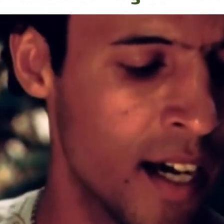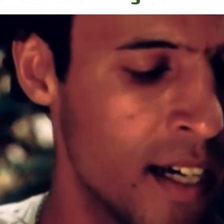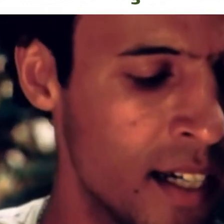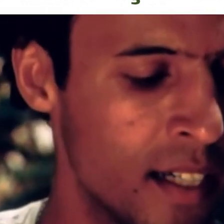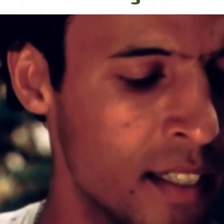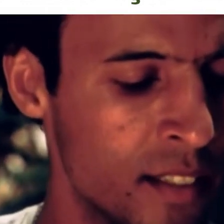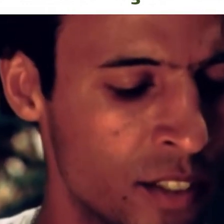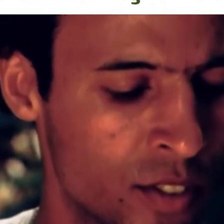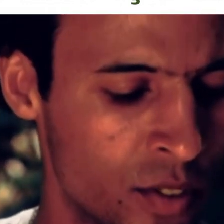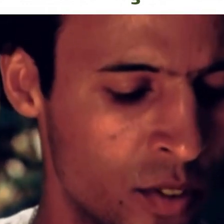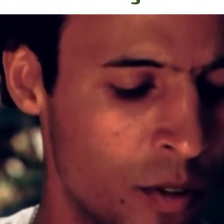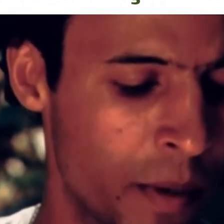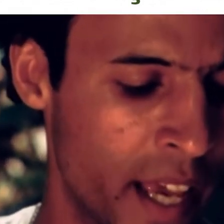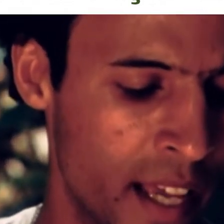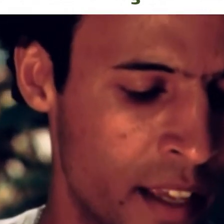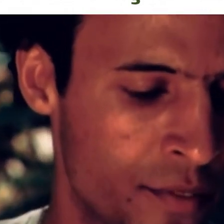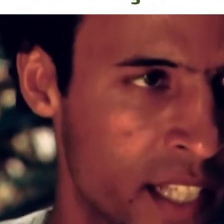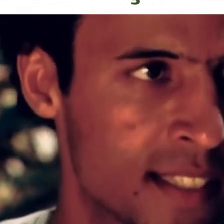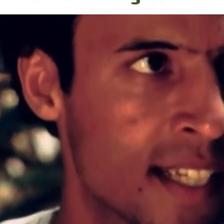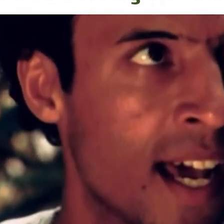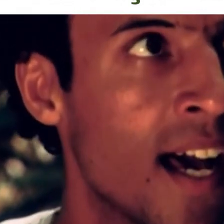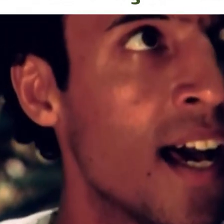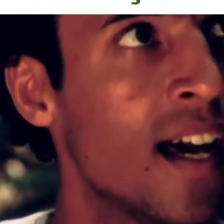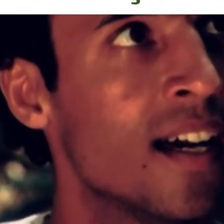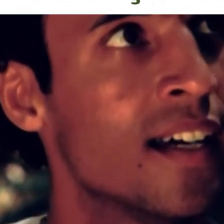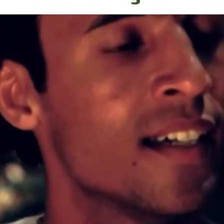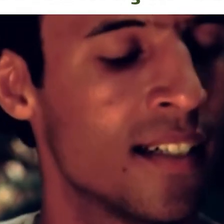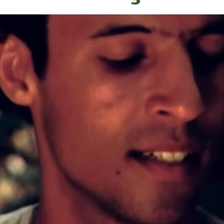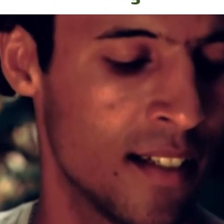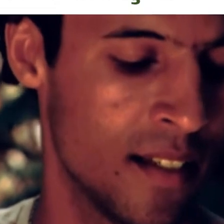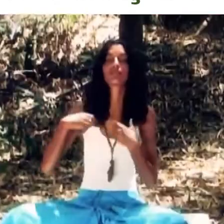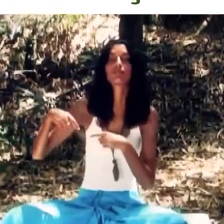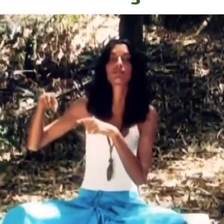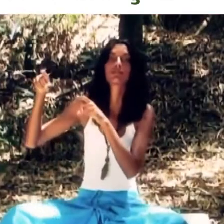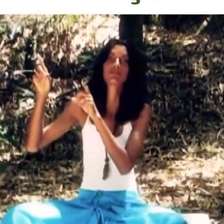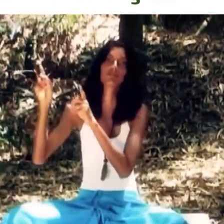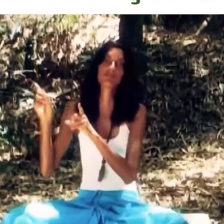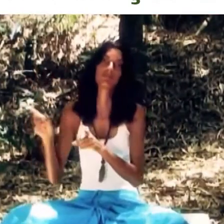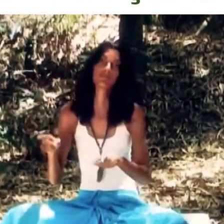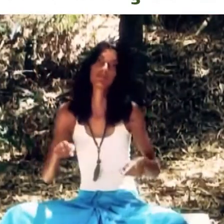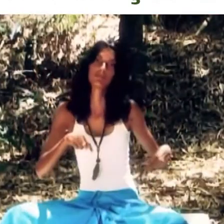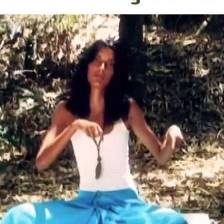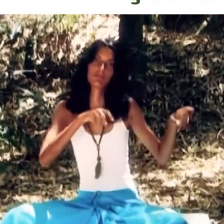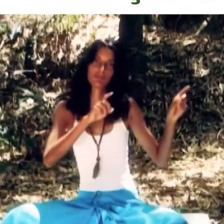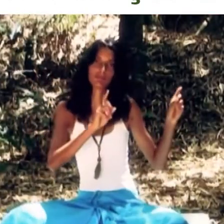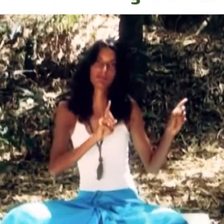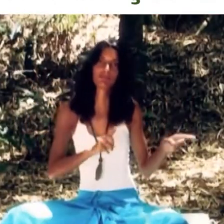tem riacho pra refrescar.